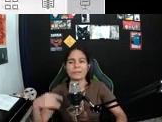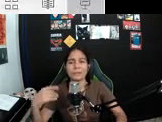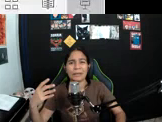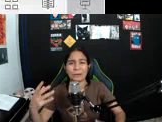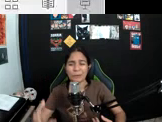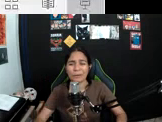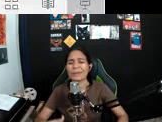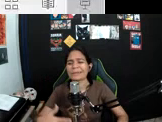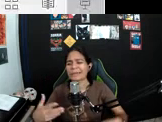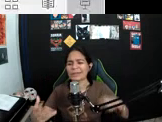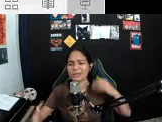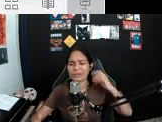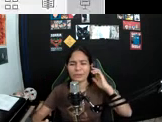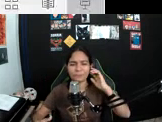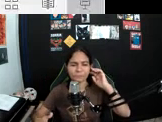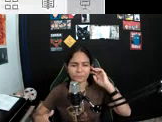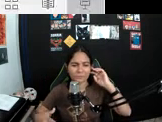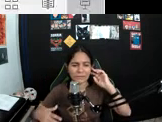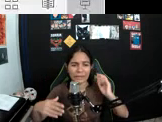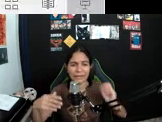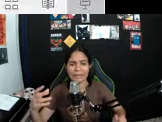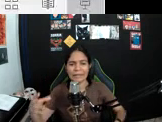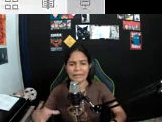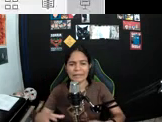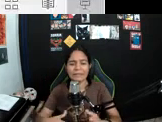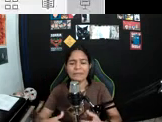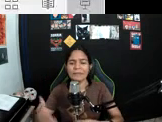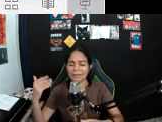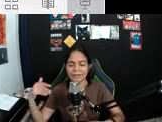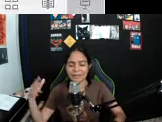da tradução, vem essa questão